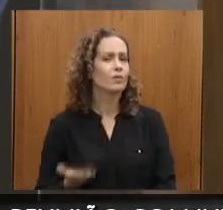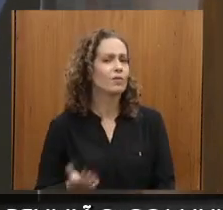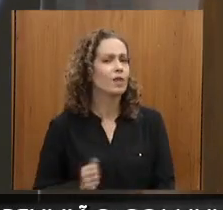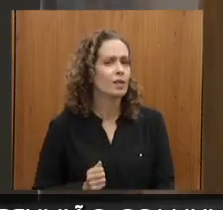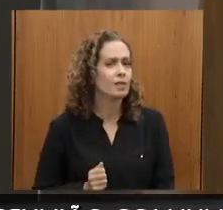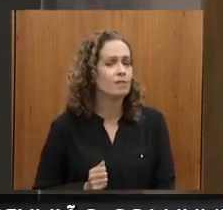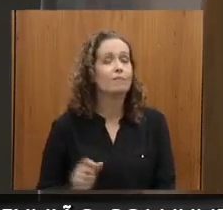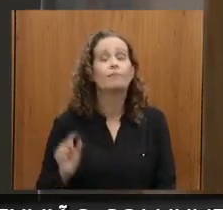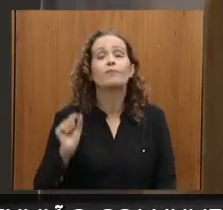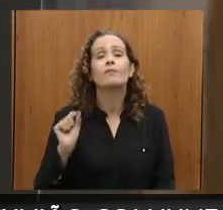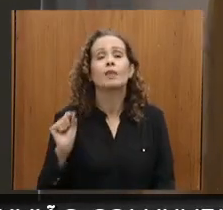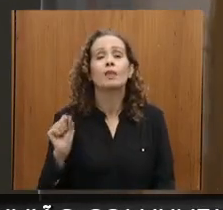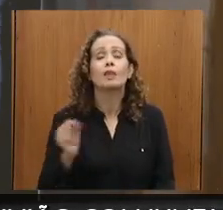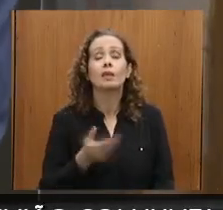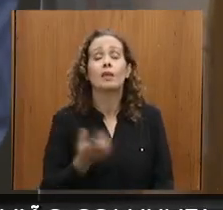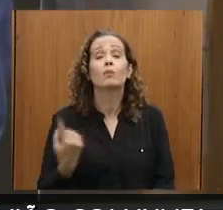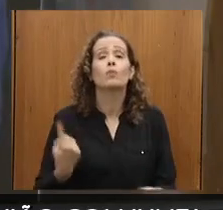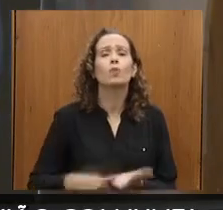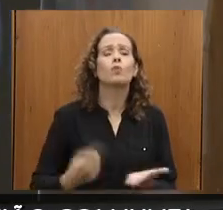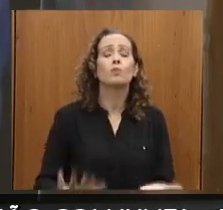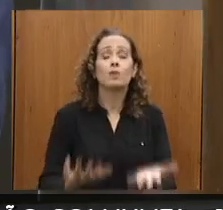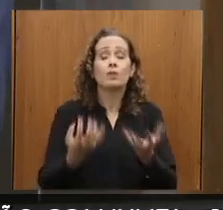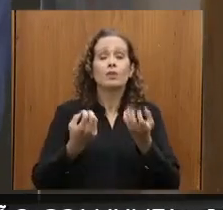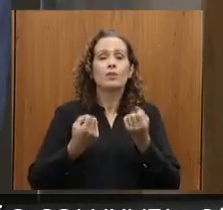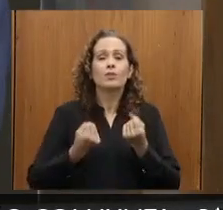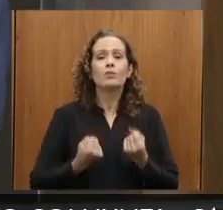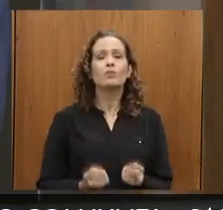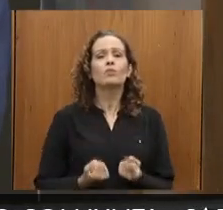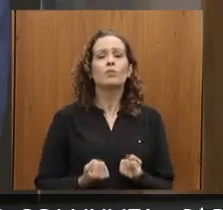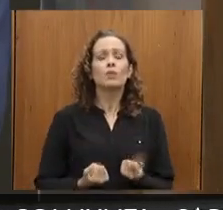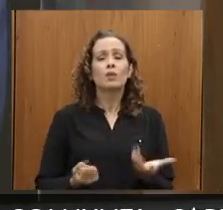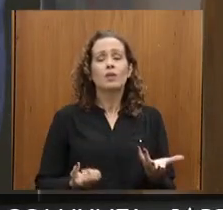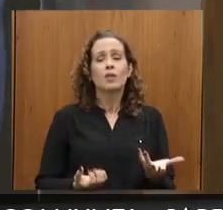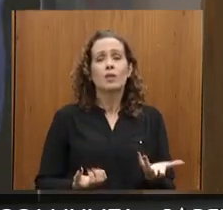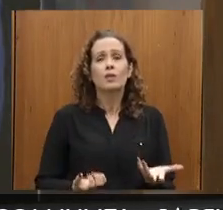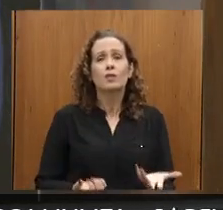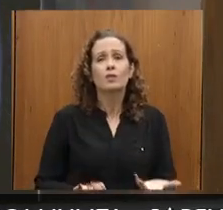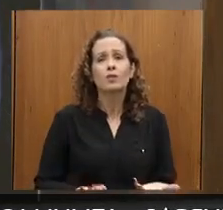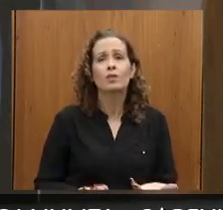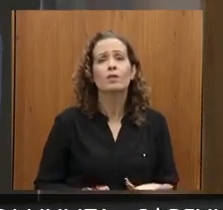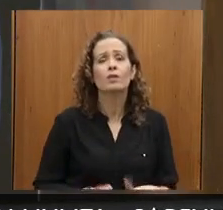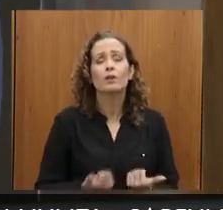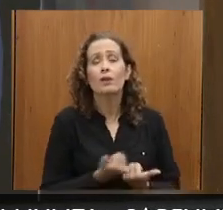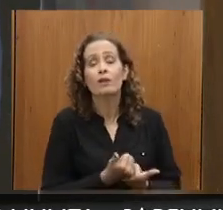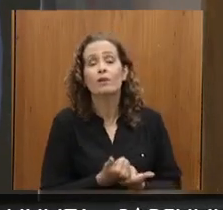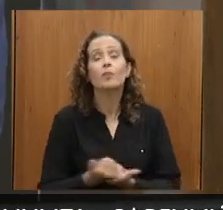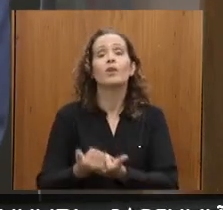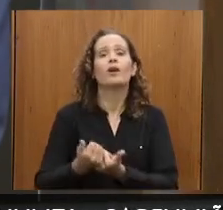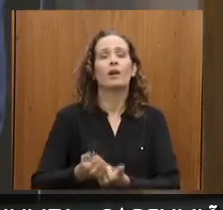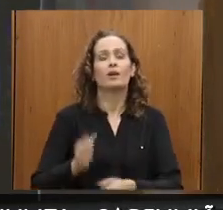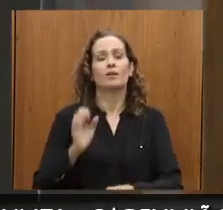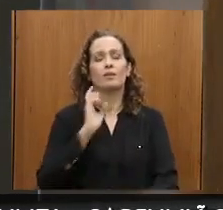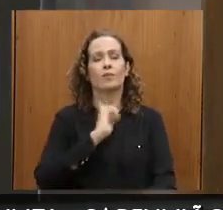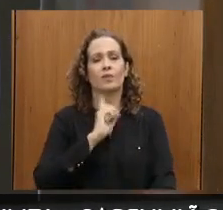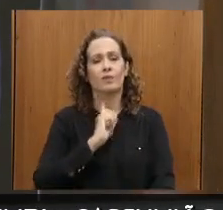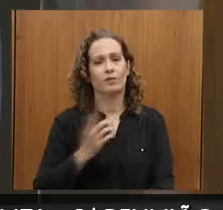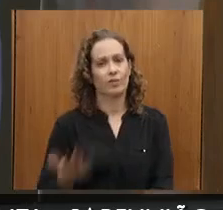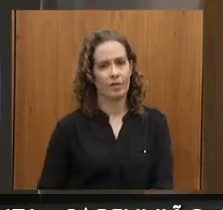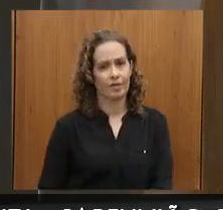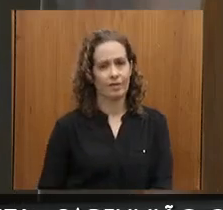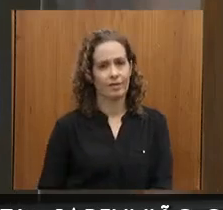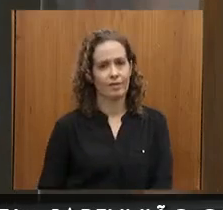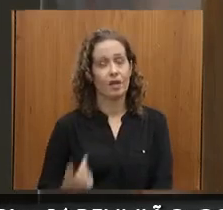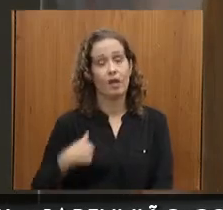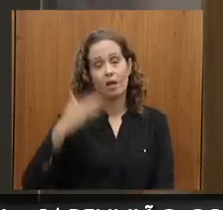assumam um compromisso de não extorquir Minas Gerais. Porque aí eu não estou falando, eu entendo, entendo assim, eu